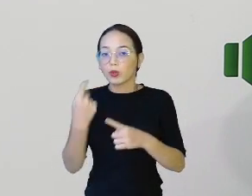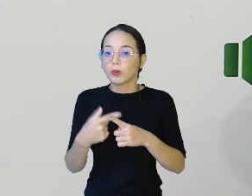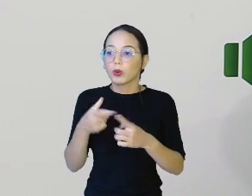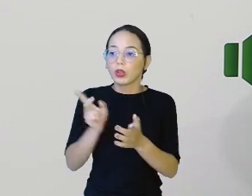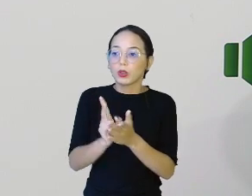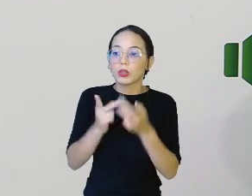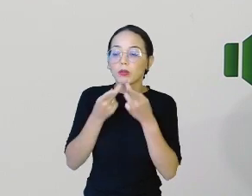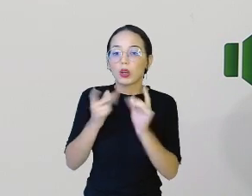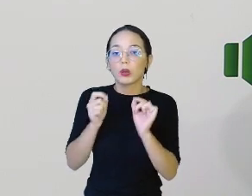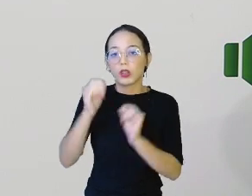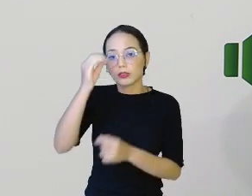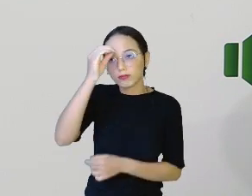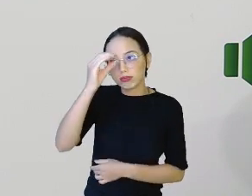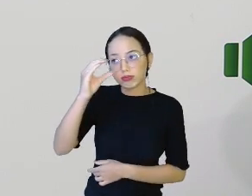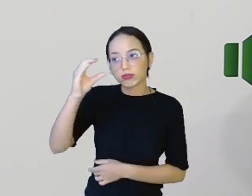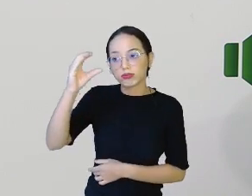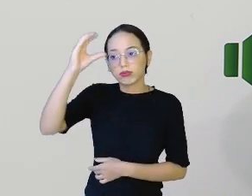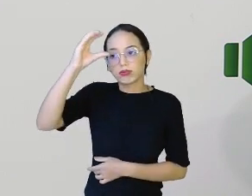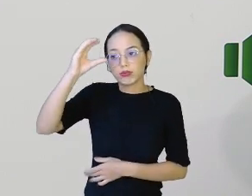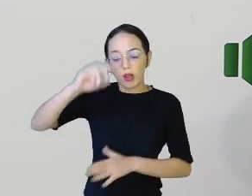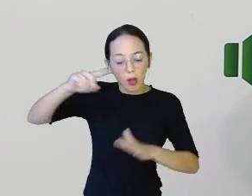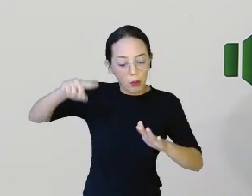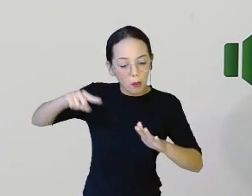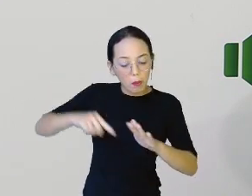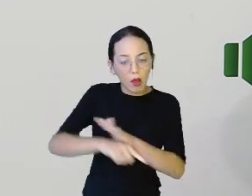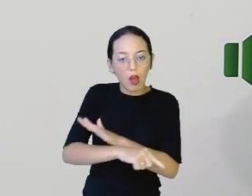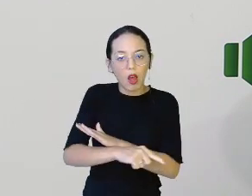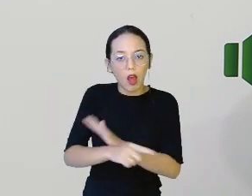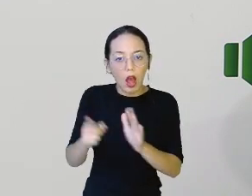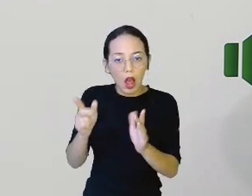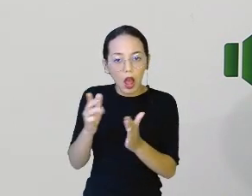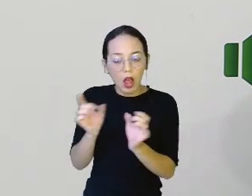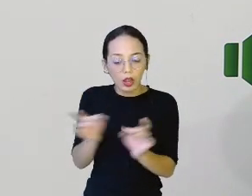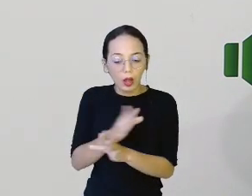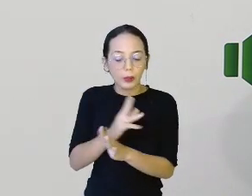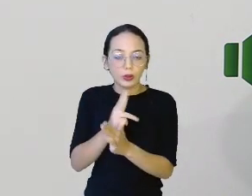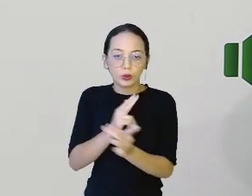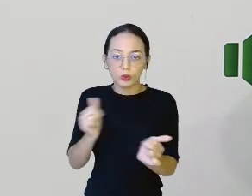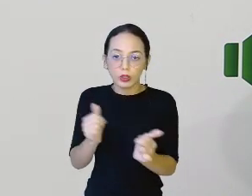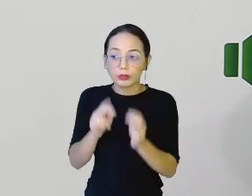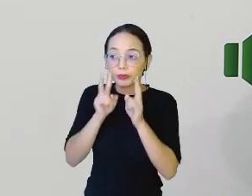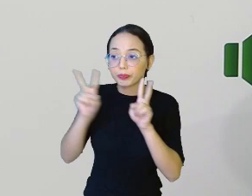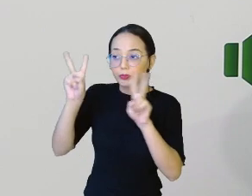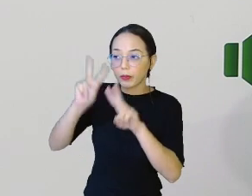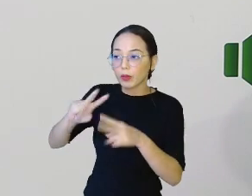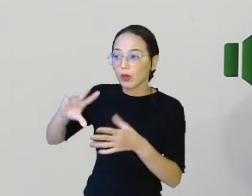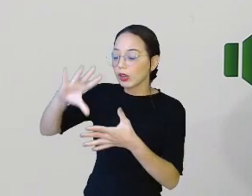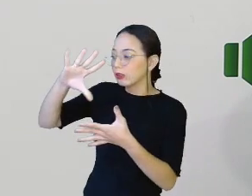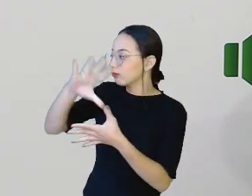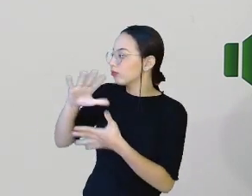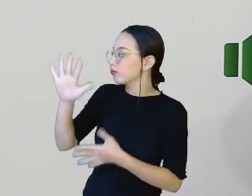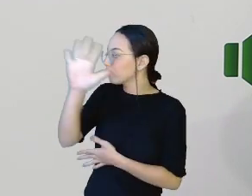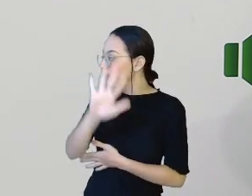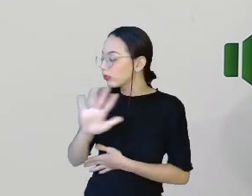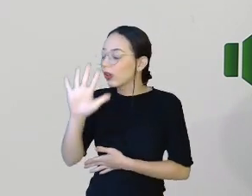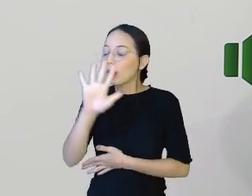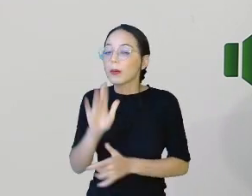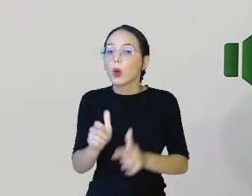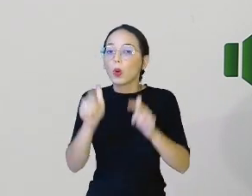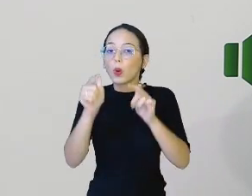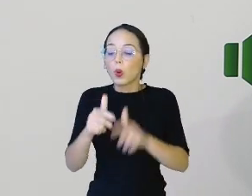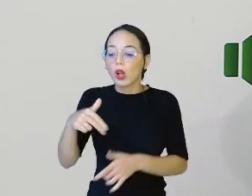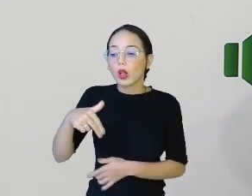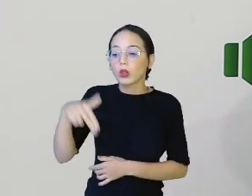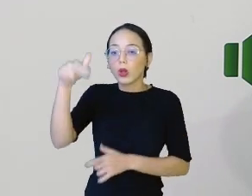aqui, o conhecimento é uma fonte inesgotável. Como você pode observar no mapa, a região norte, ela é